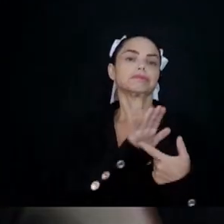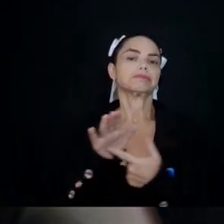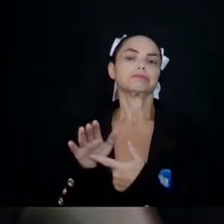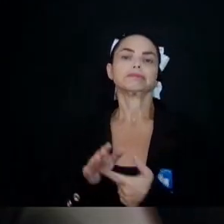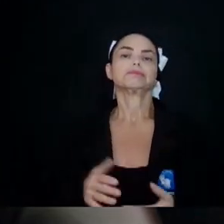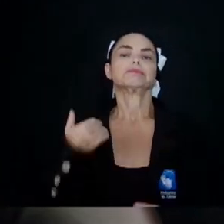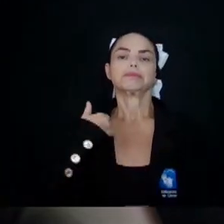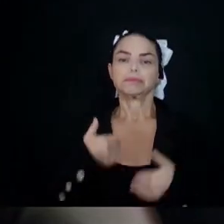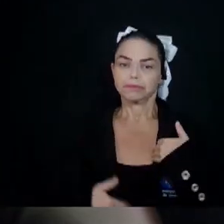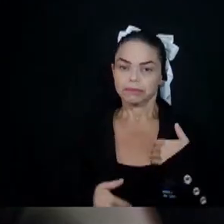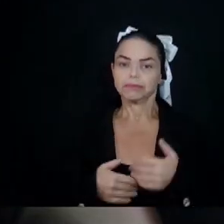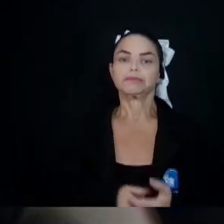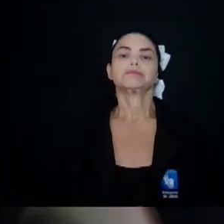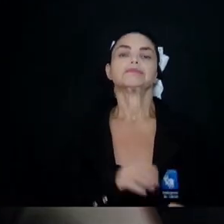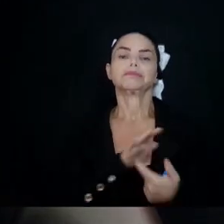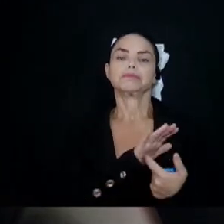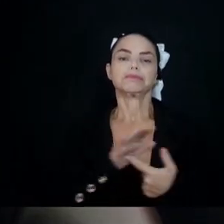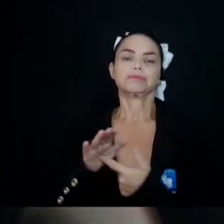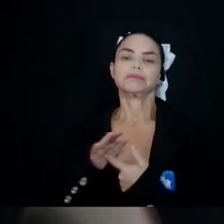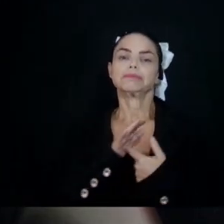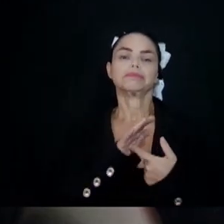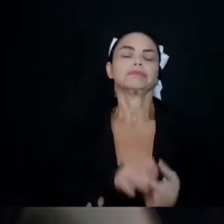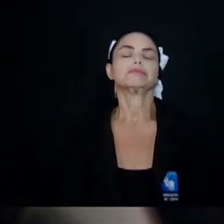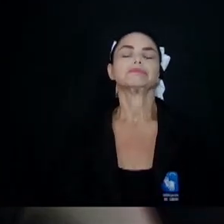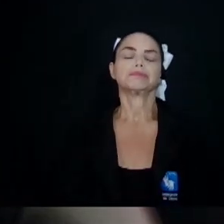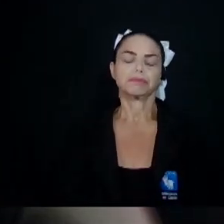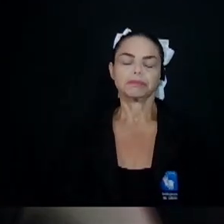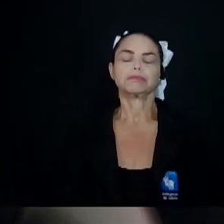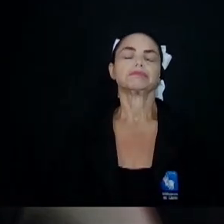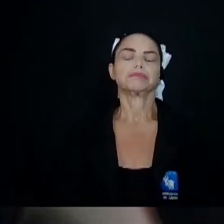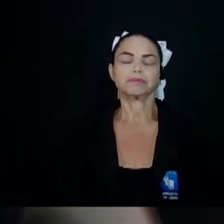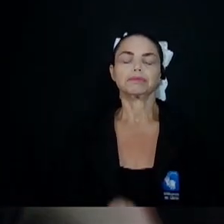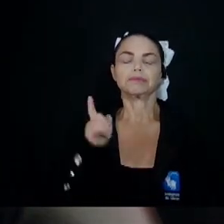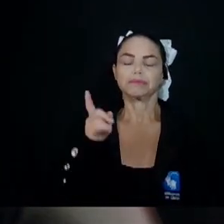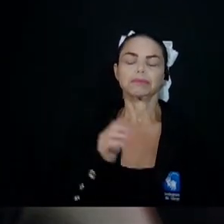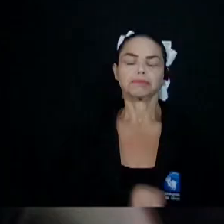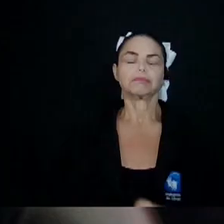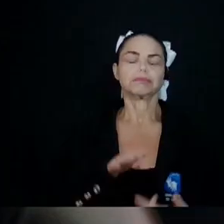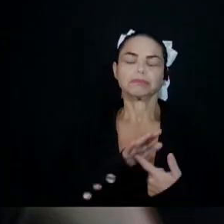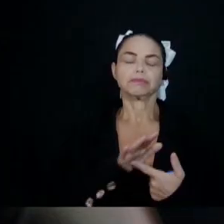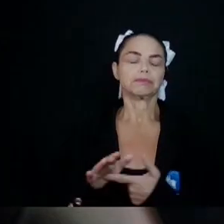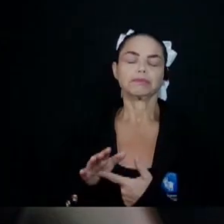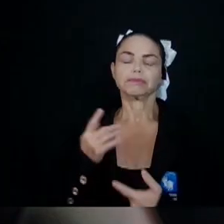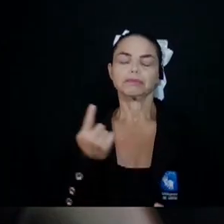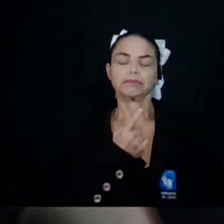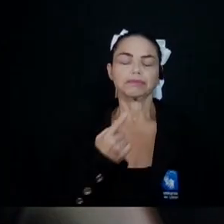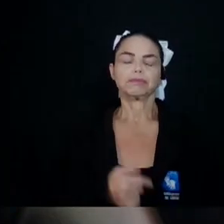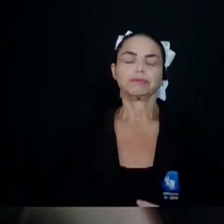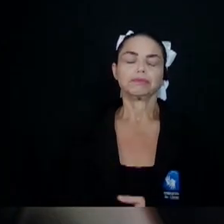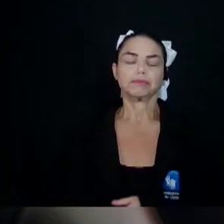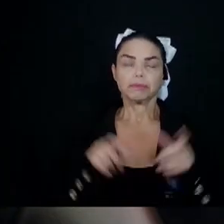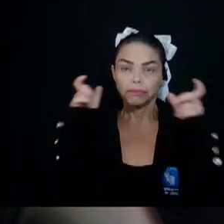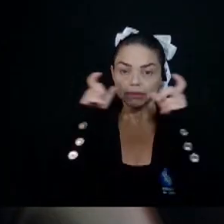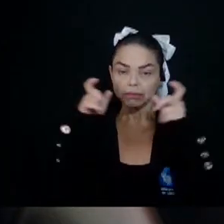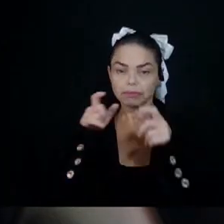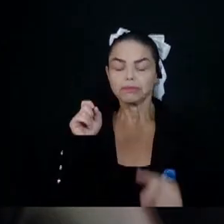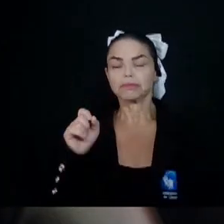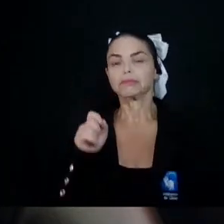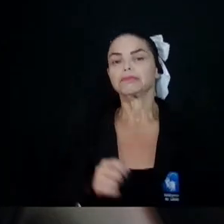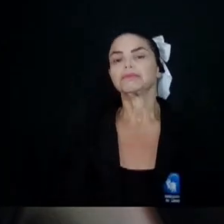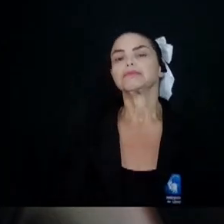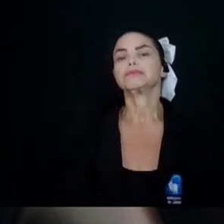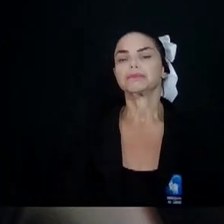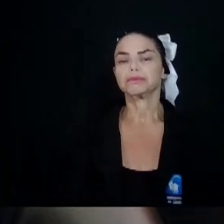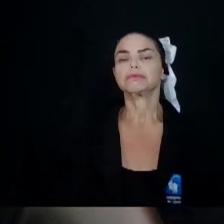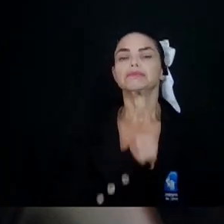se mostrando, está sendo evidente, isso já mostra para nós um sinal de alerta de que há uma dependência, há